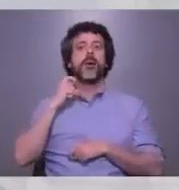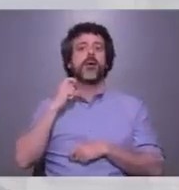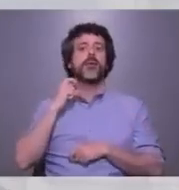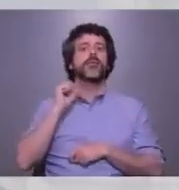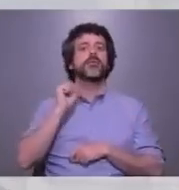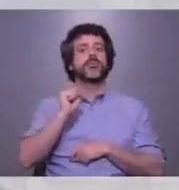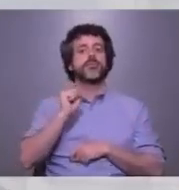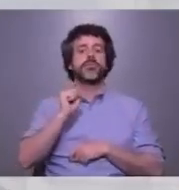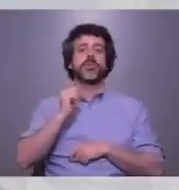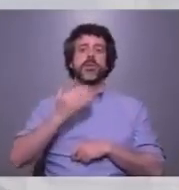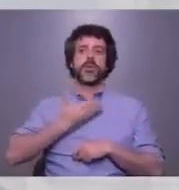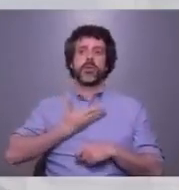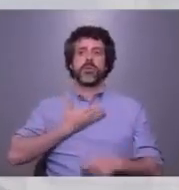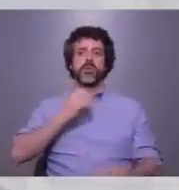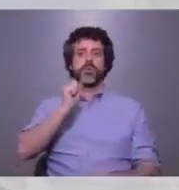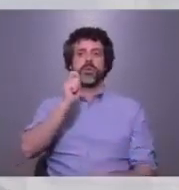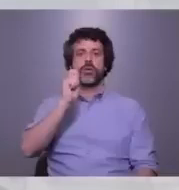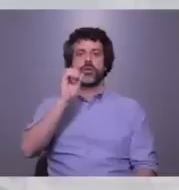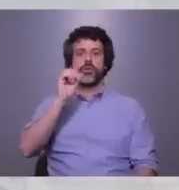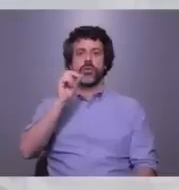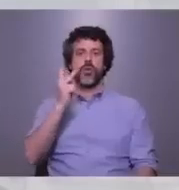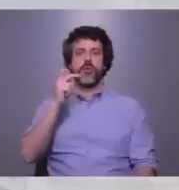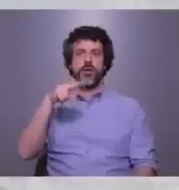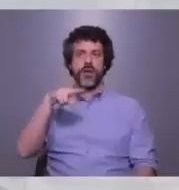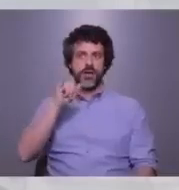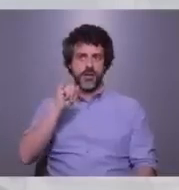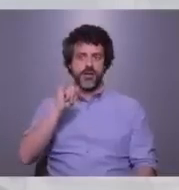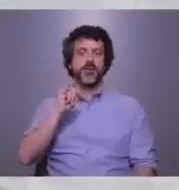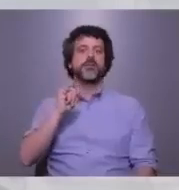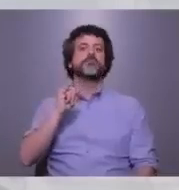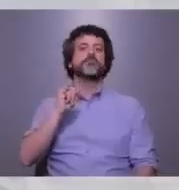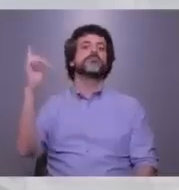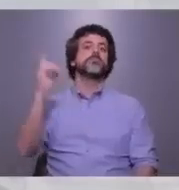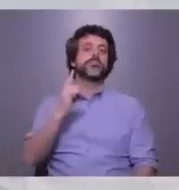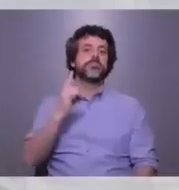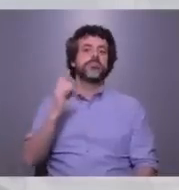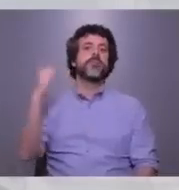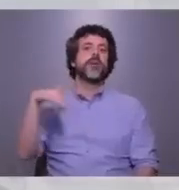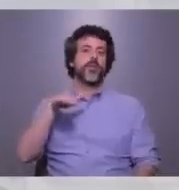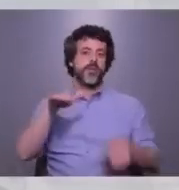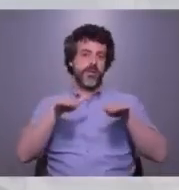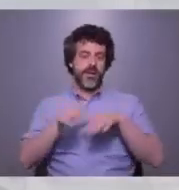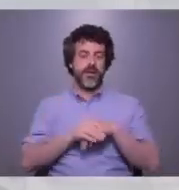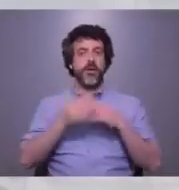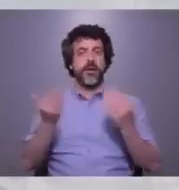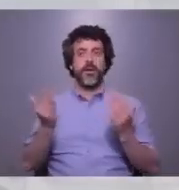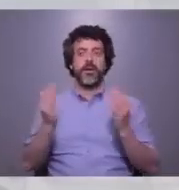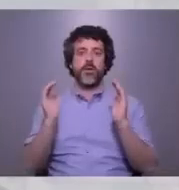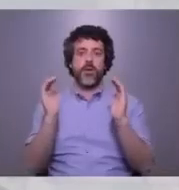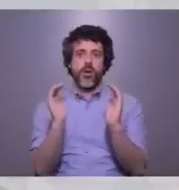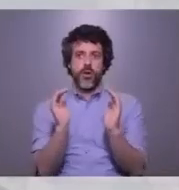Dom Giovanni Tonucci, Bispo de Loreto, na Itália. Voltemo-nos para a capelinha,